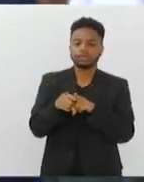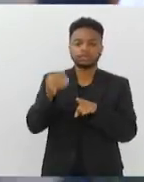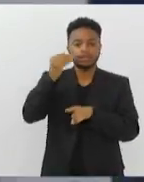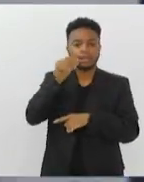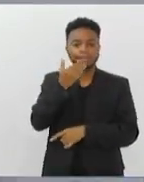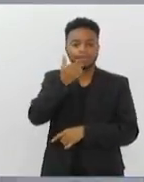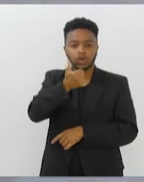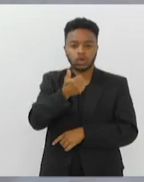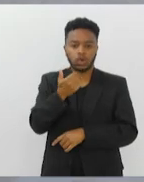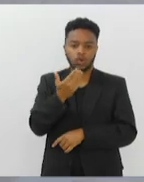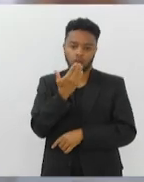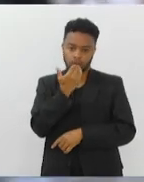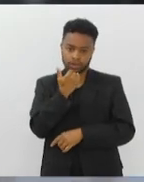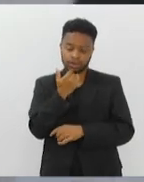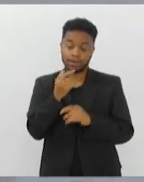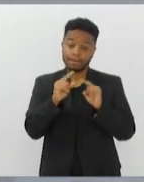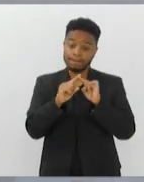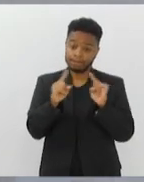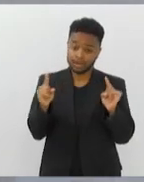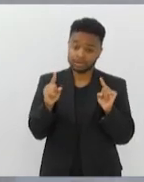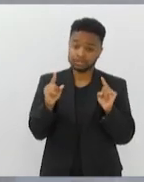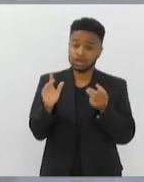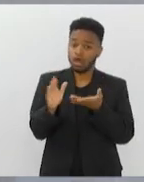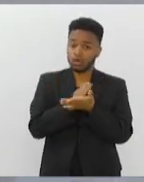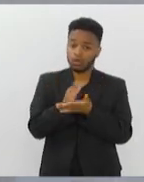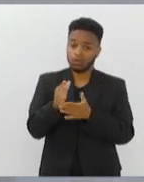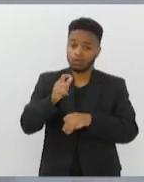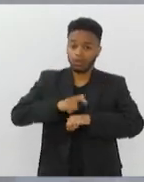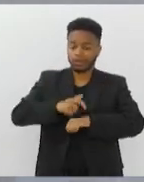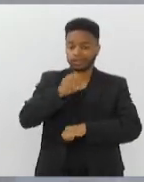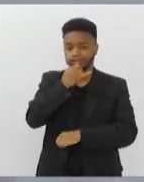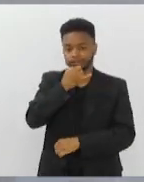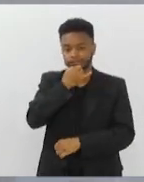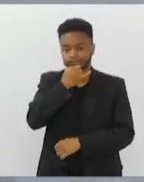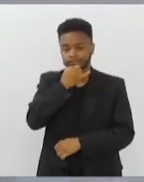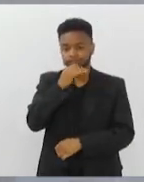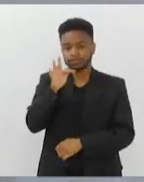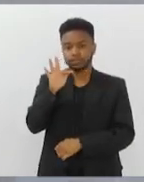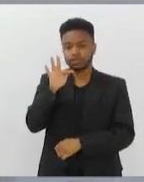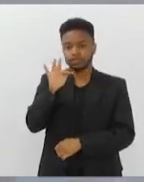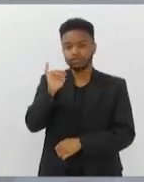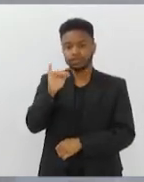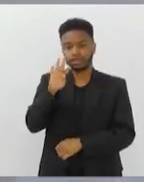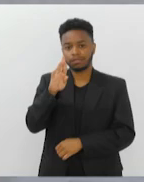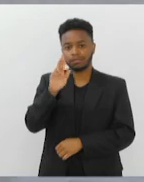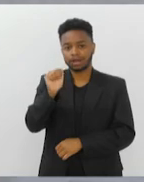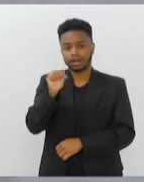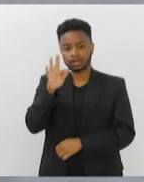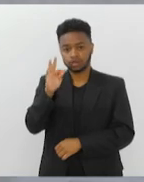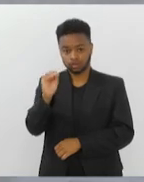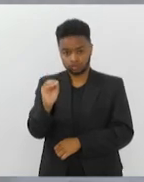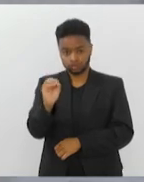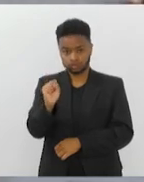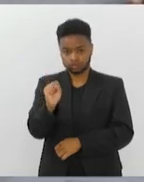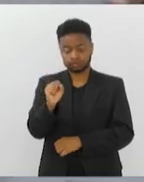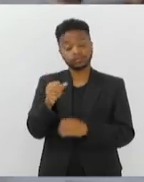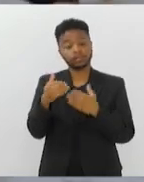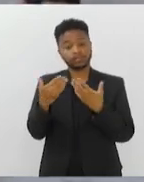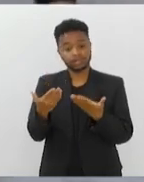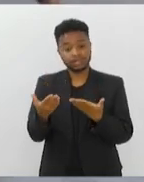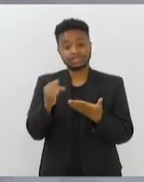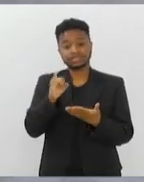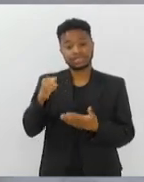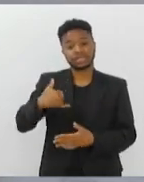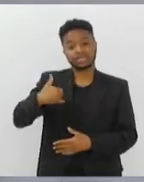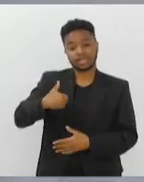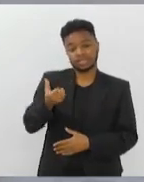da alimentação. Mas em alguns casos, por exemplo, fibratos, né? Na verdade, os fitoesteróides acima de 6